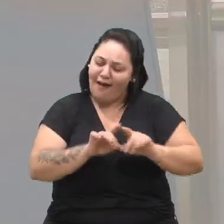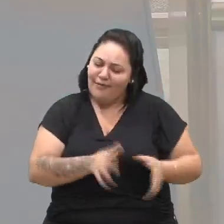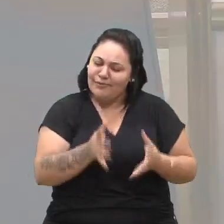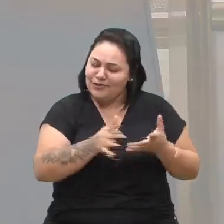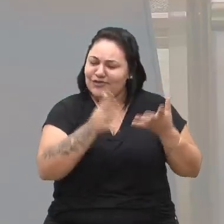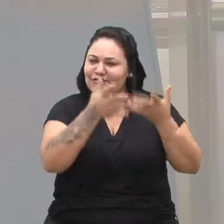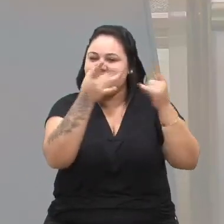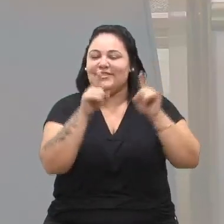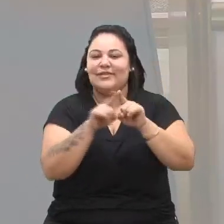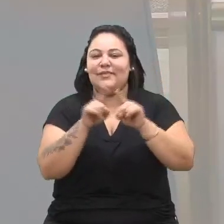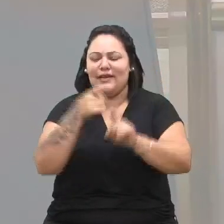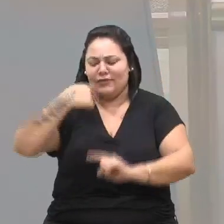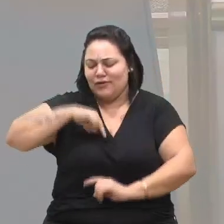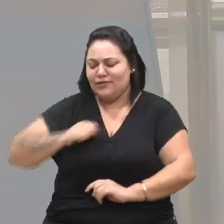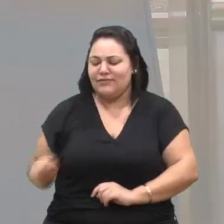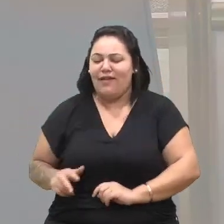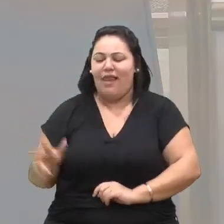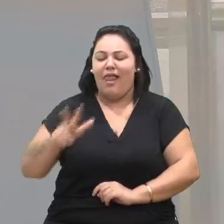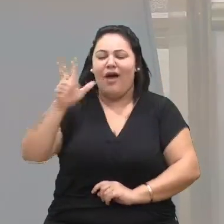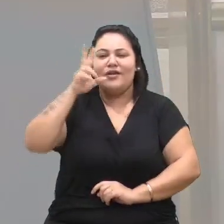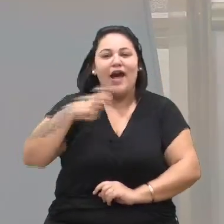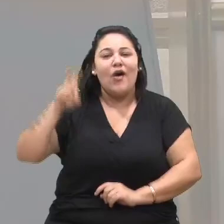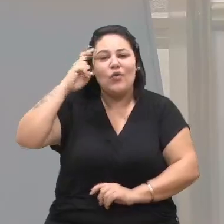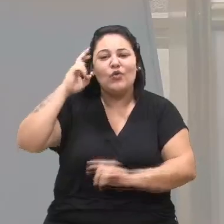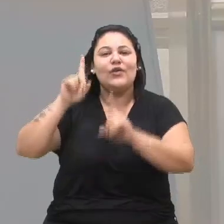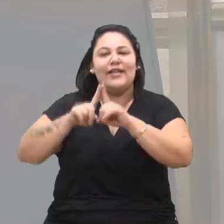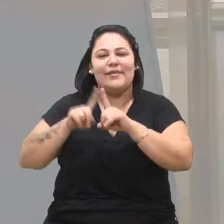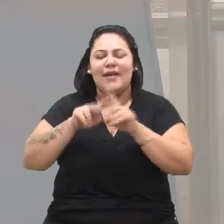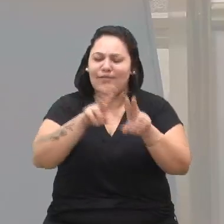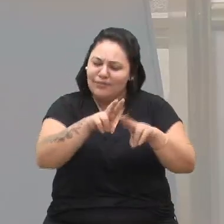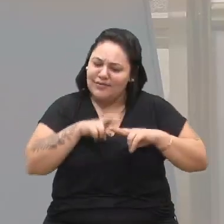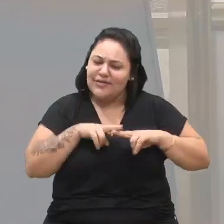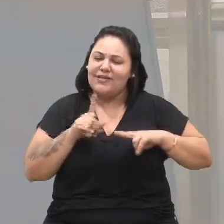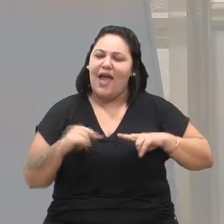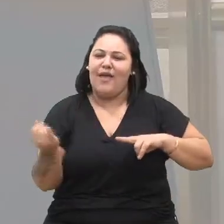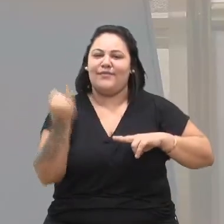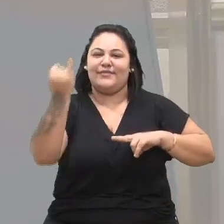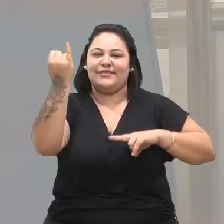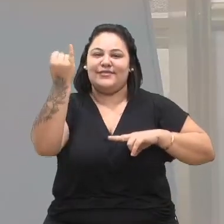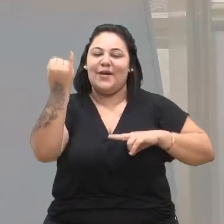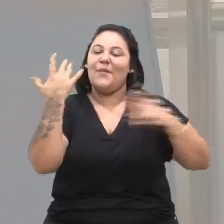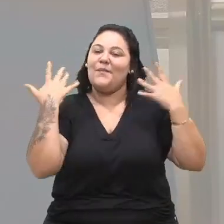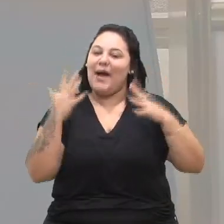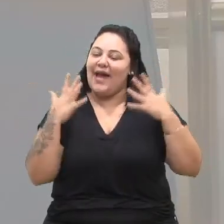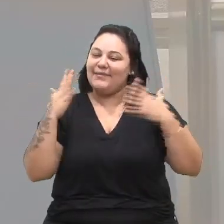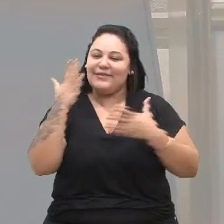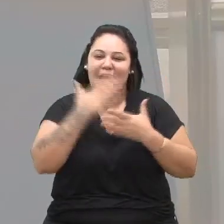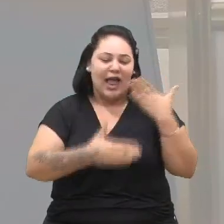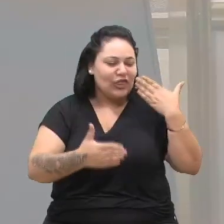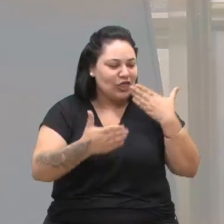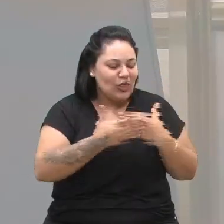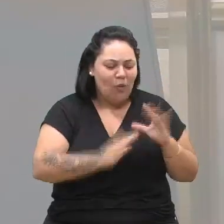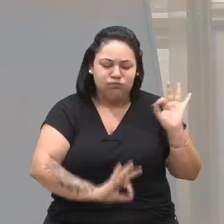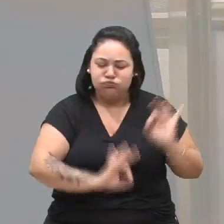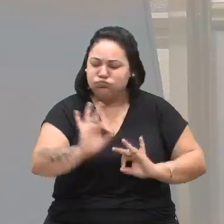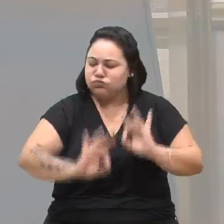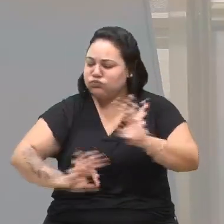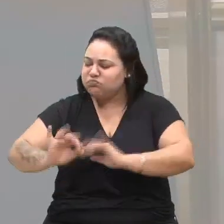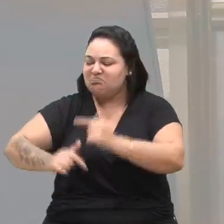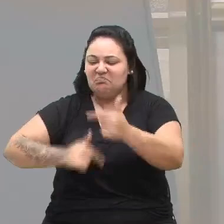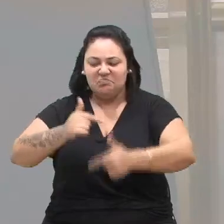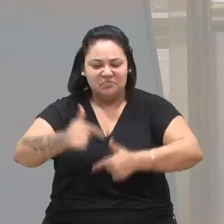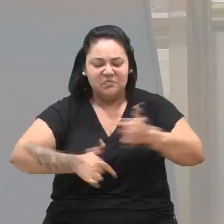né? Nossos valores, nossas raízes, e por isso é tão importante, né? Parabéns realmente a toda a organização da Festa da Uva, está